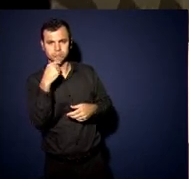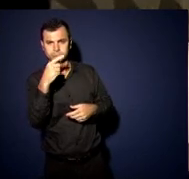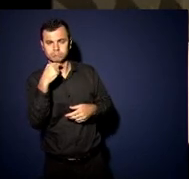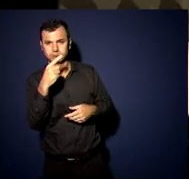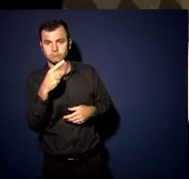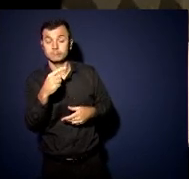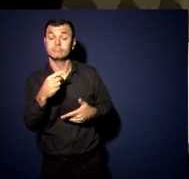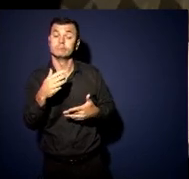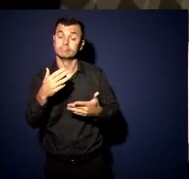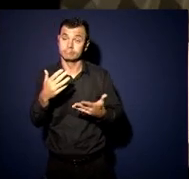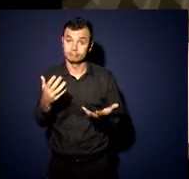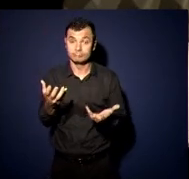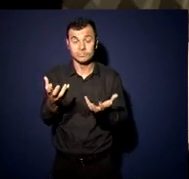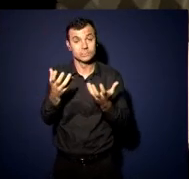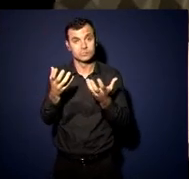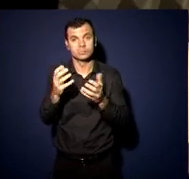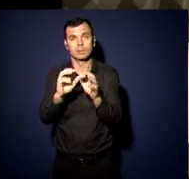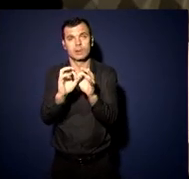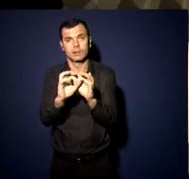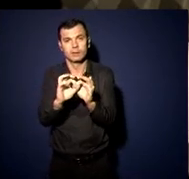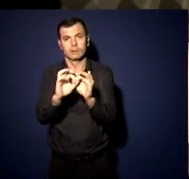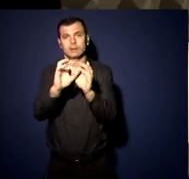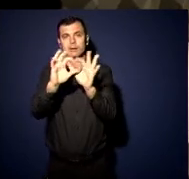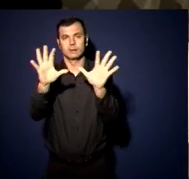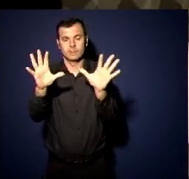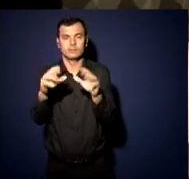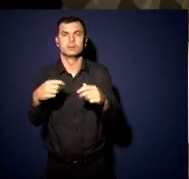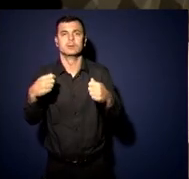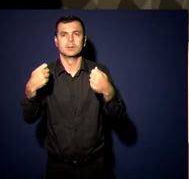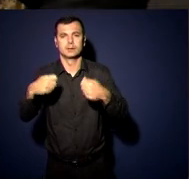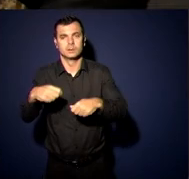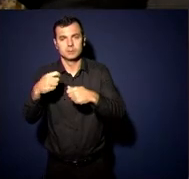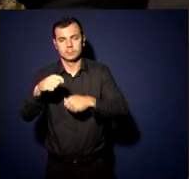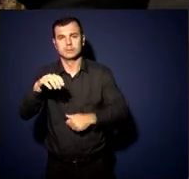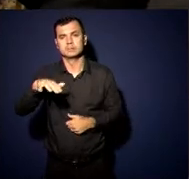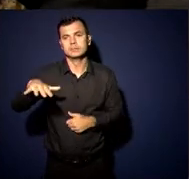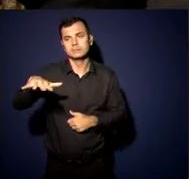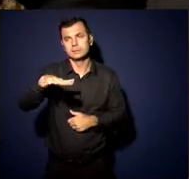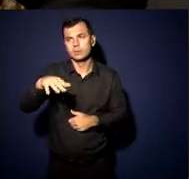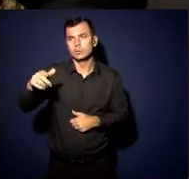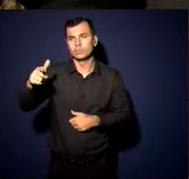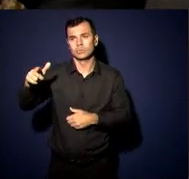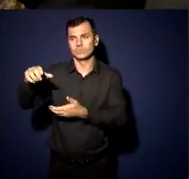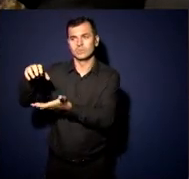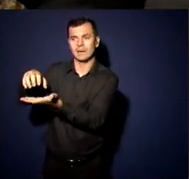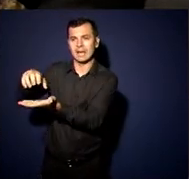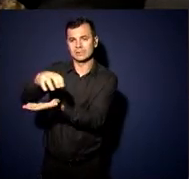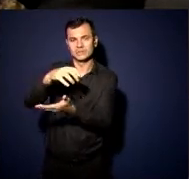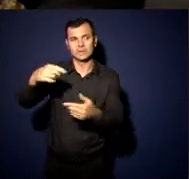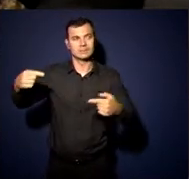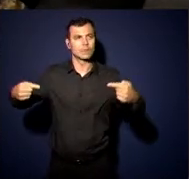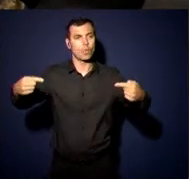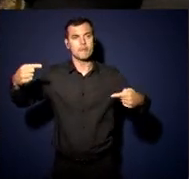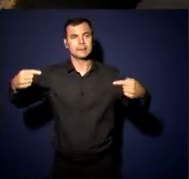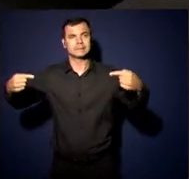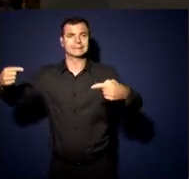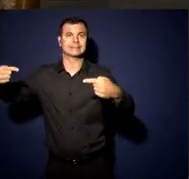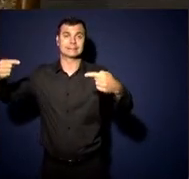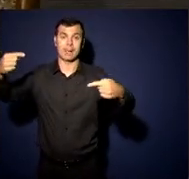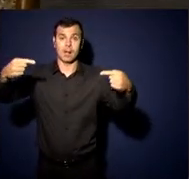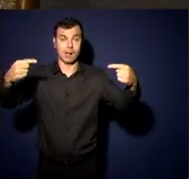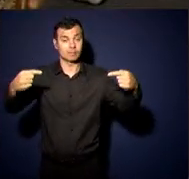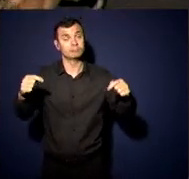quer esse ambiente aberto a gente entende que esse ambiente aberto fomenta competitividade competitividade traz